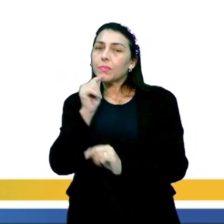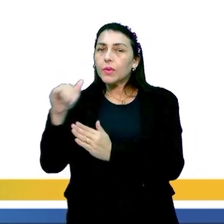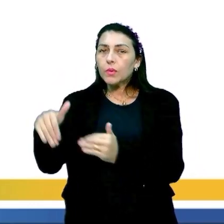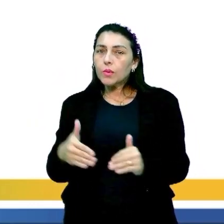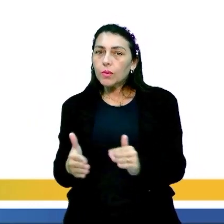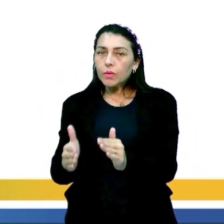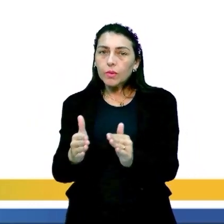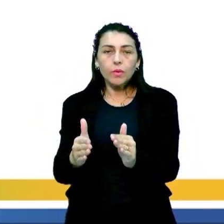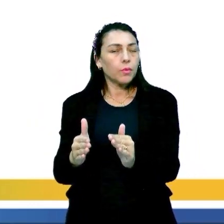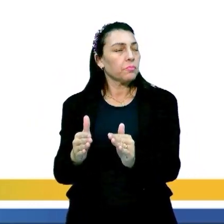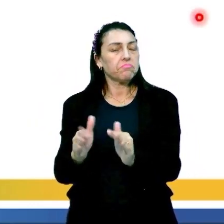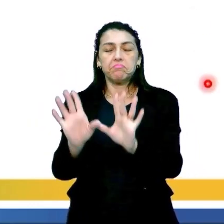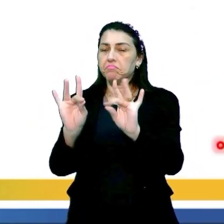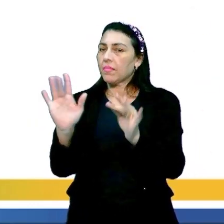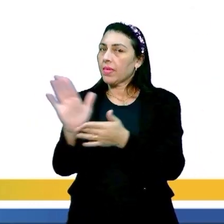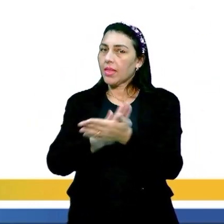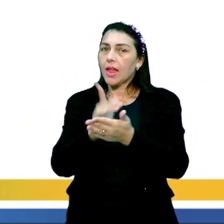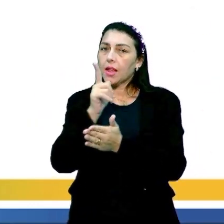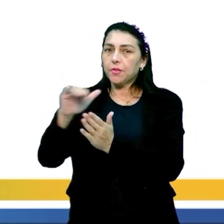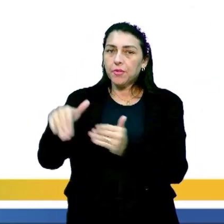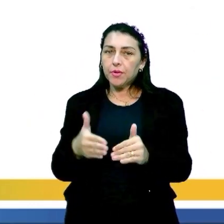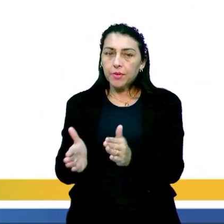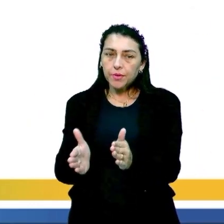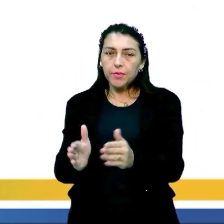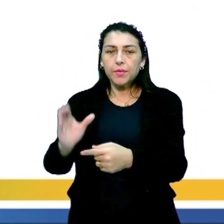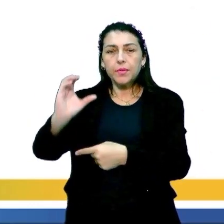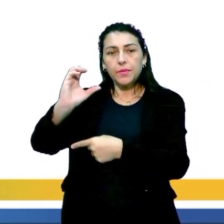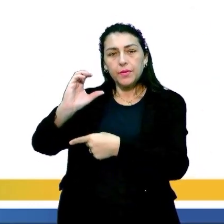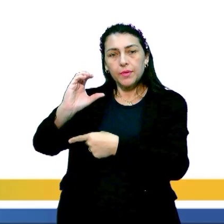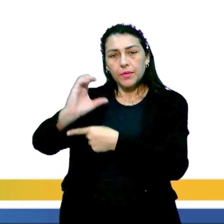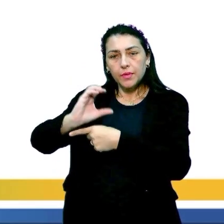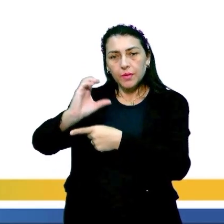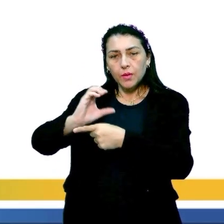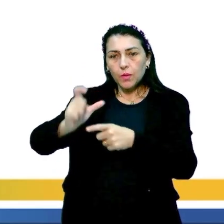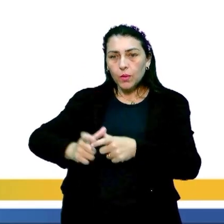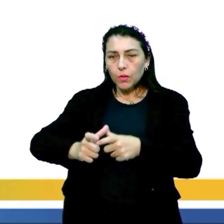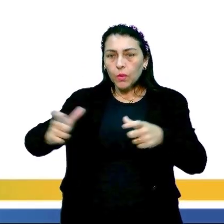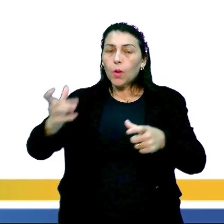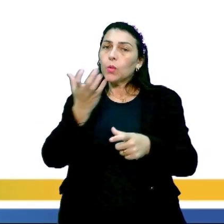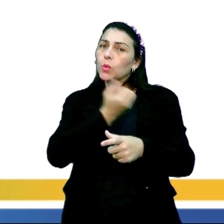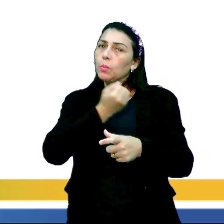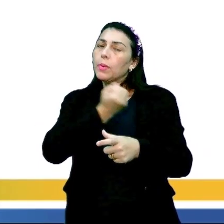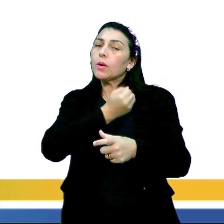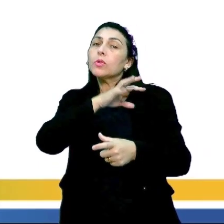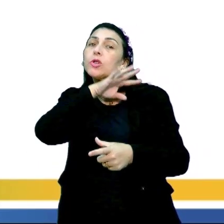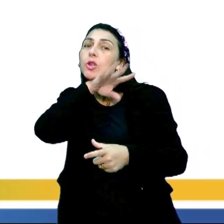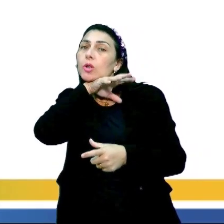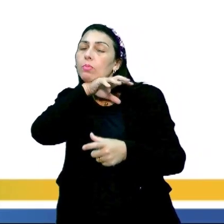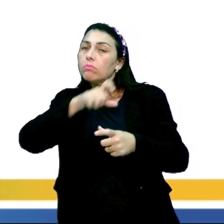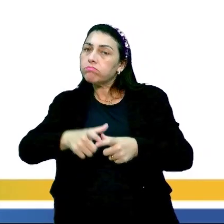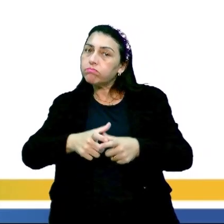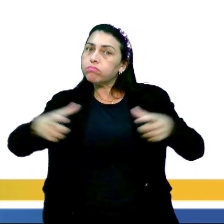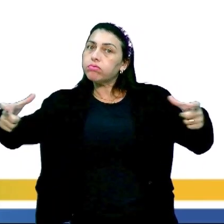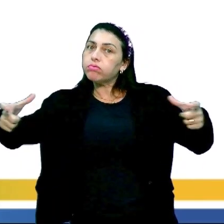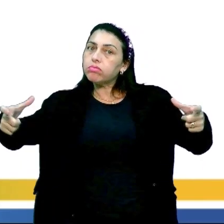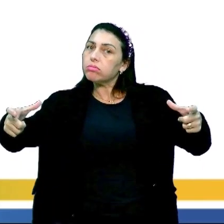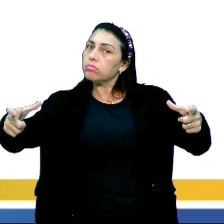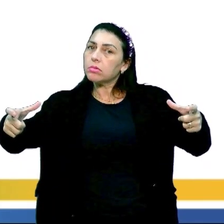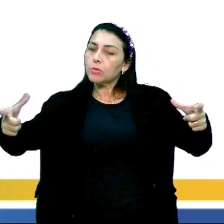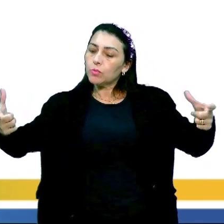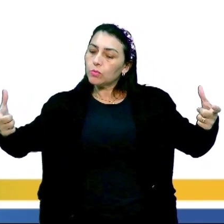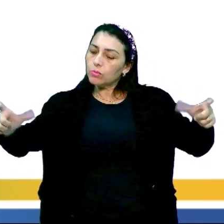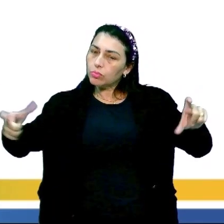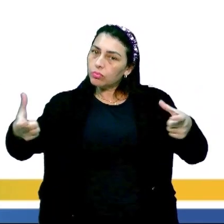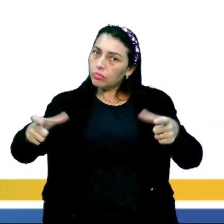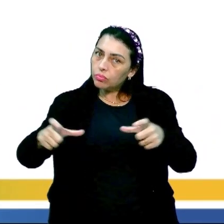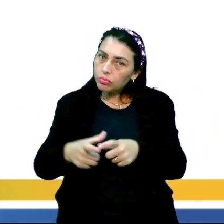não descreve nenhum rio na questão. Letra C. O aumento do número de espécies, pelo contrário, a diminuição